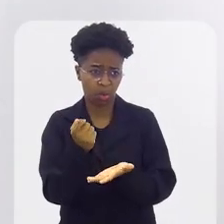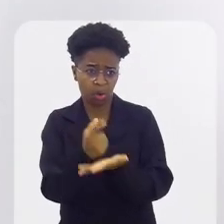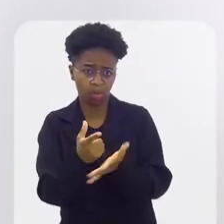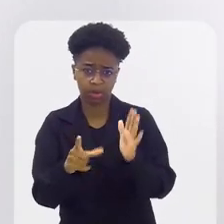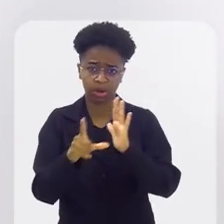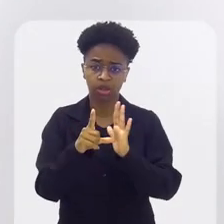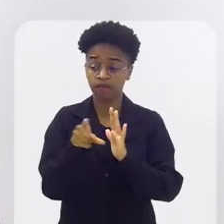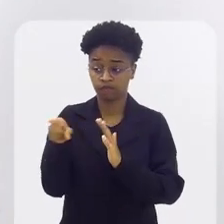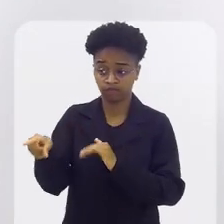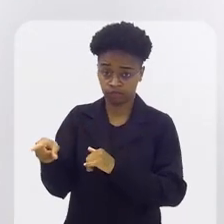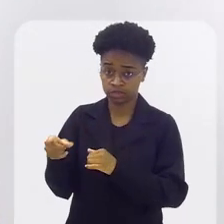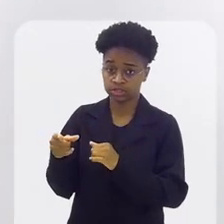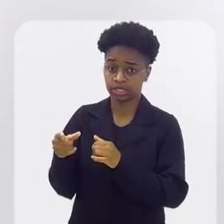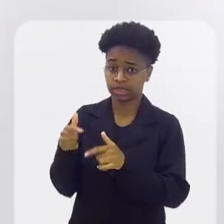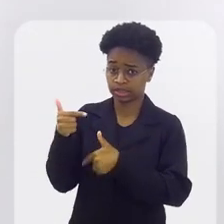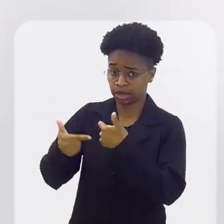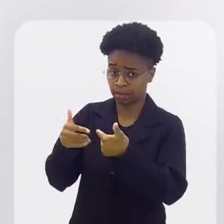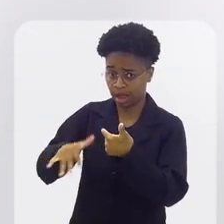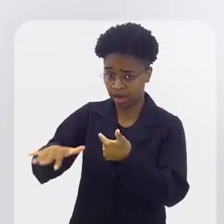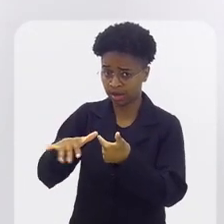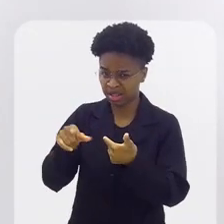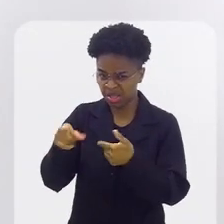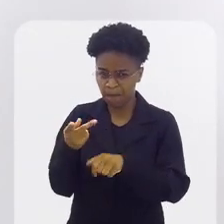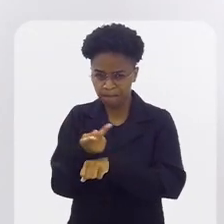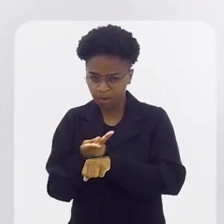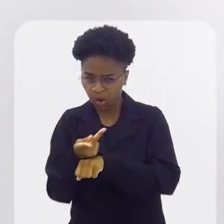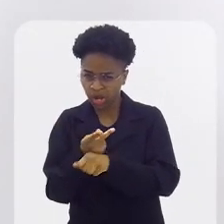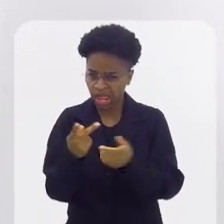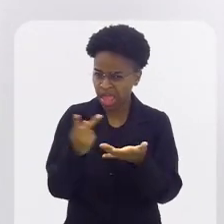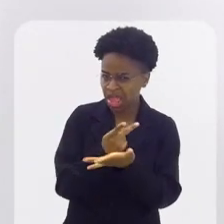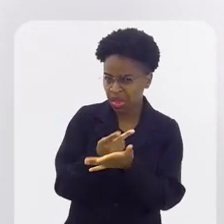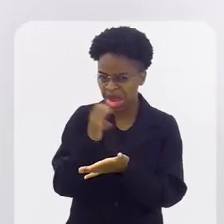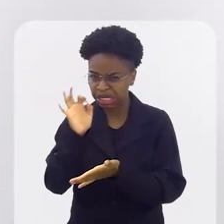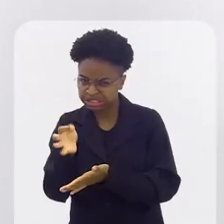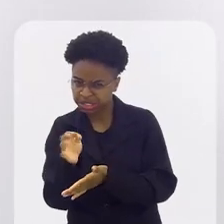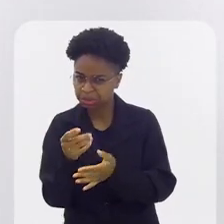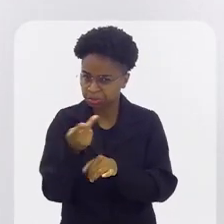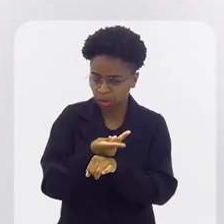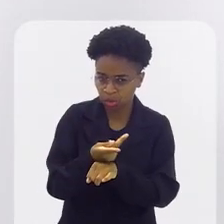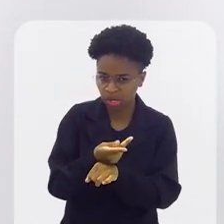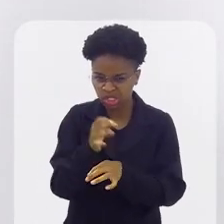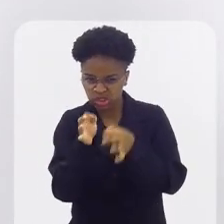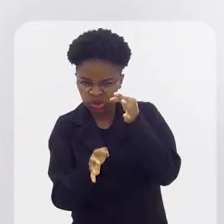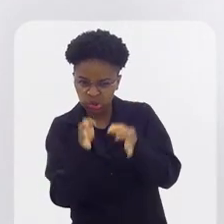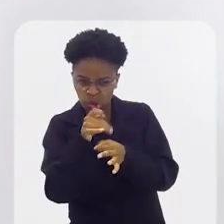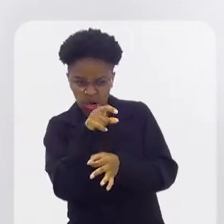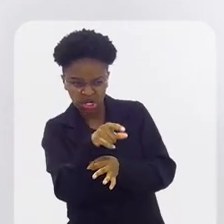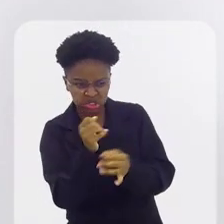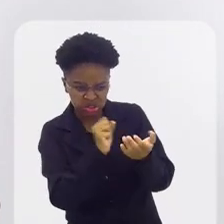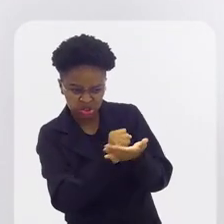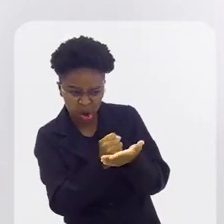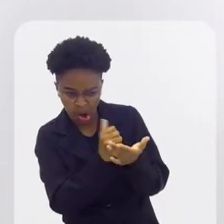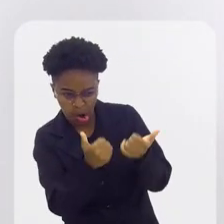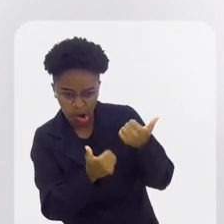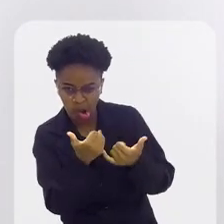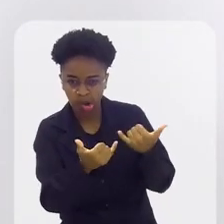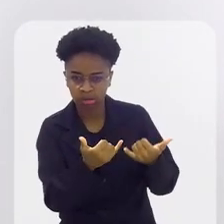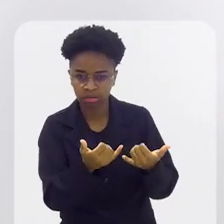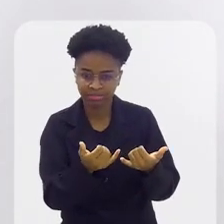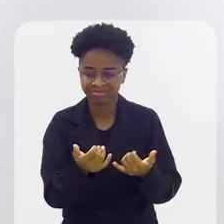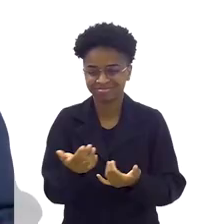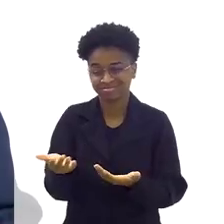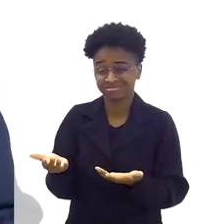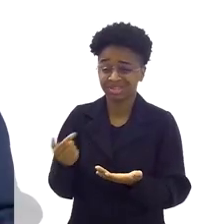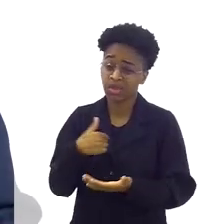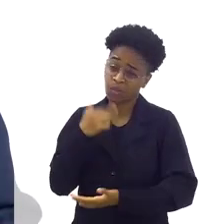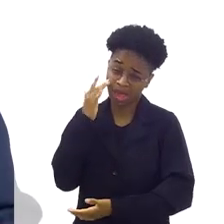loja, uhum, e tal, você como desenvolvedor, você fica procurando erros e acertos no jogo? Você julga aquele jogo que você